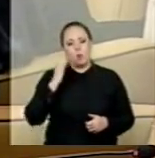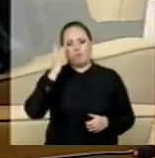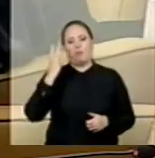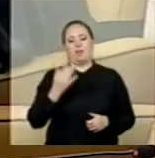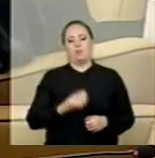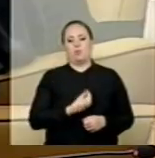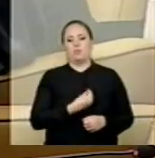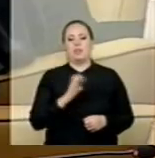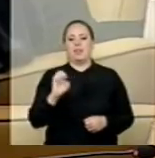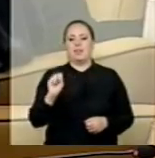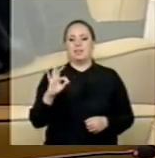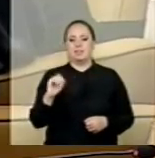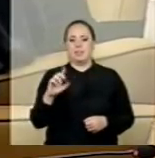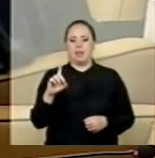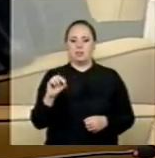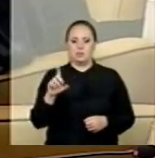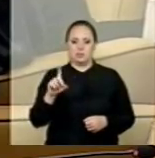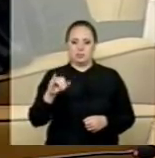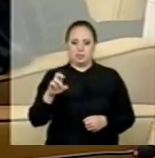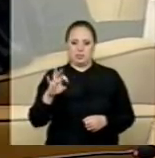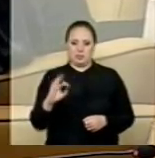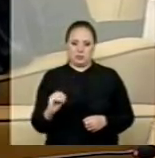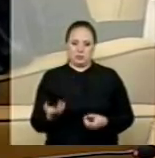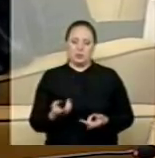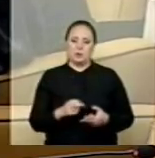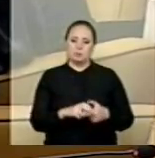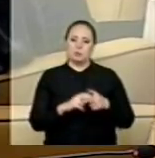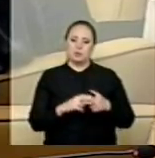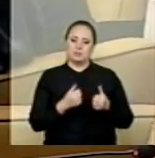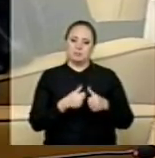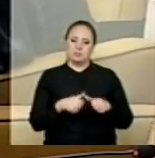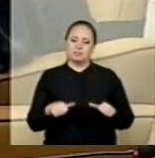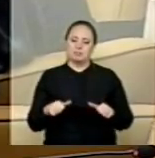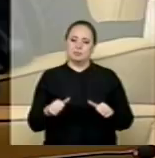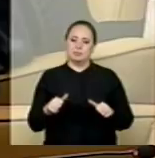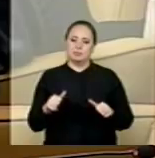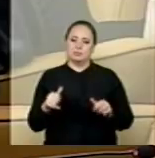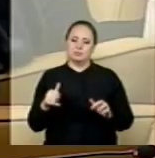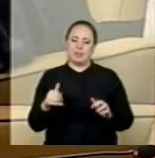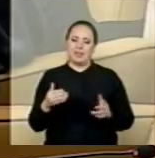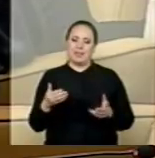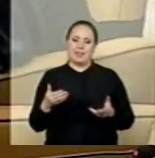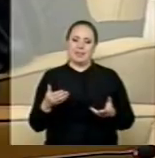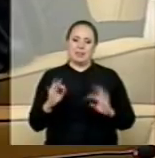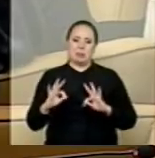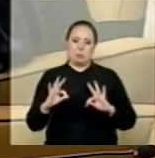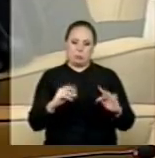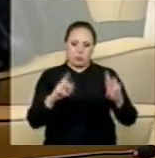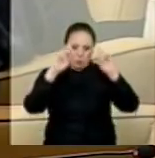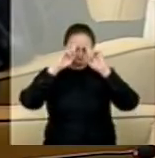módico, e está, por isso mesmo, ao alcance de todos, o respeito irrestrito às